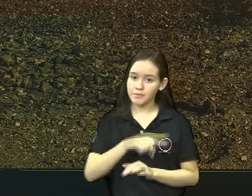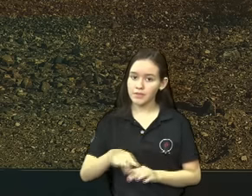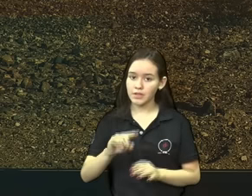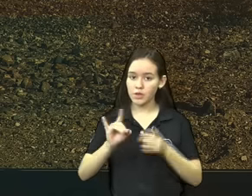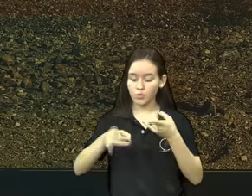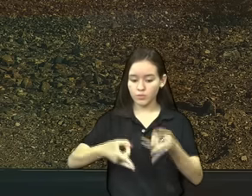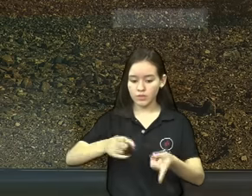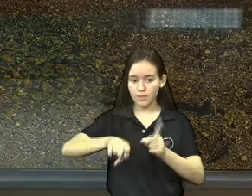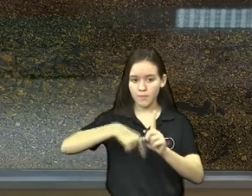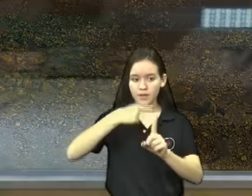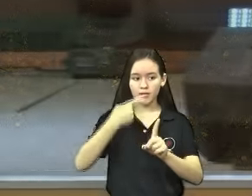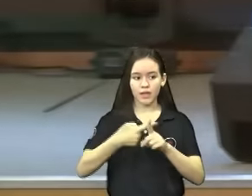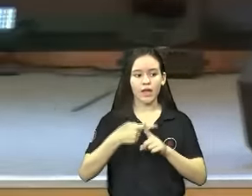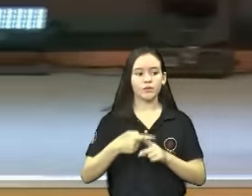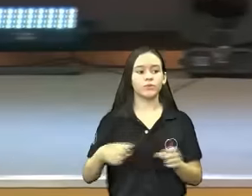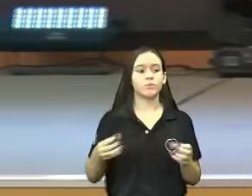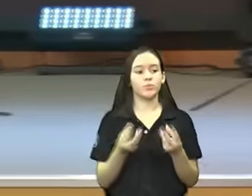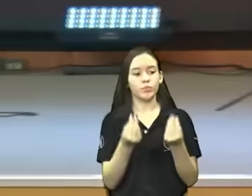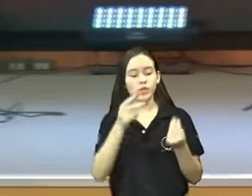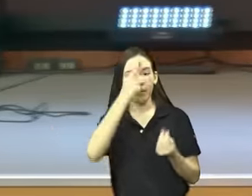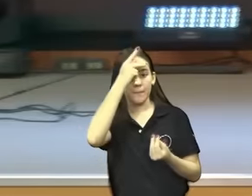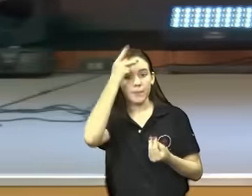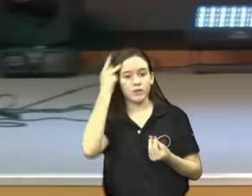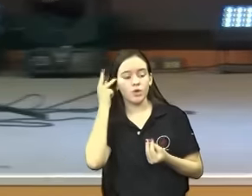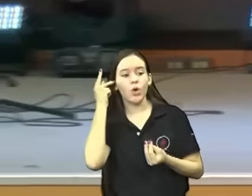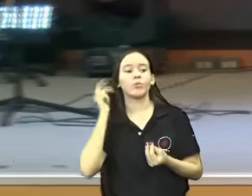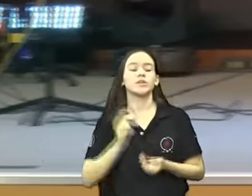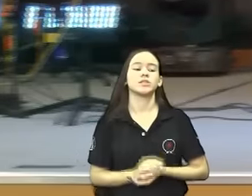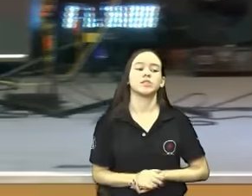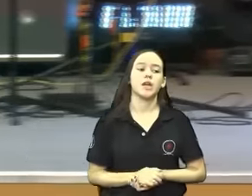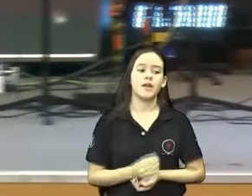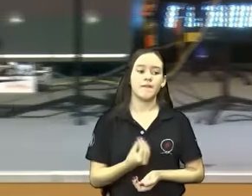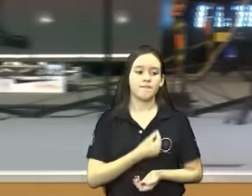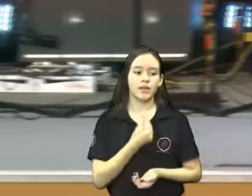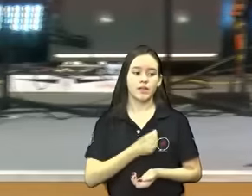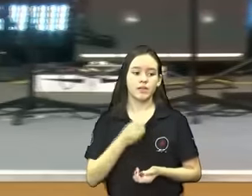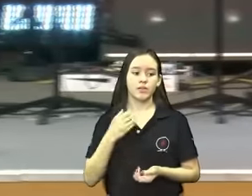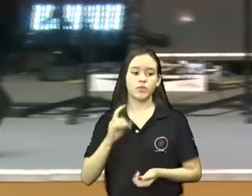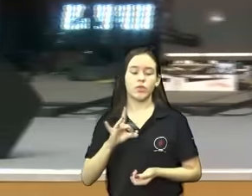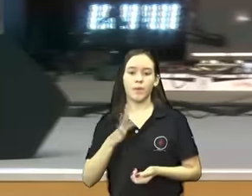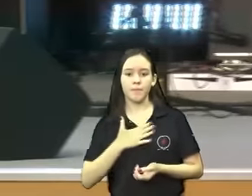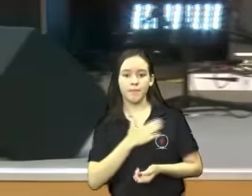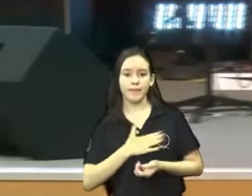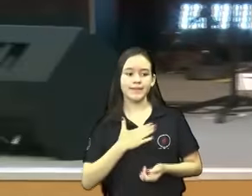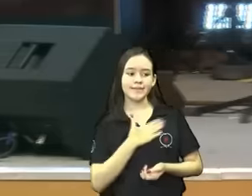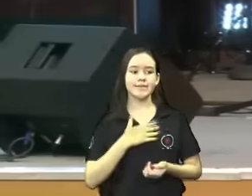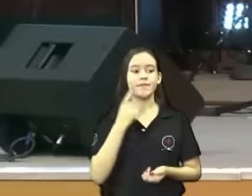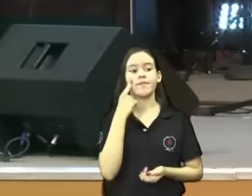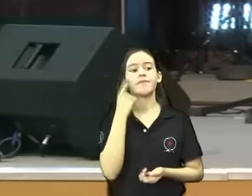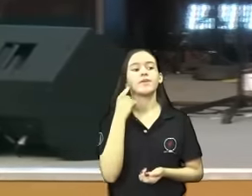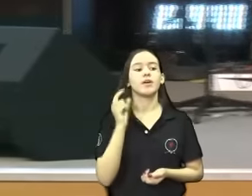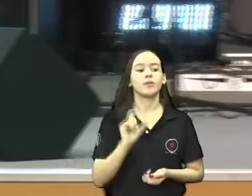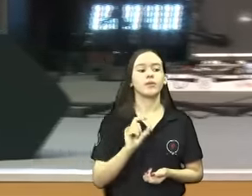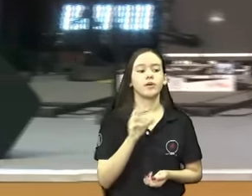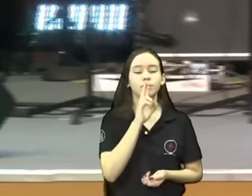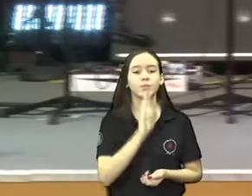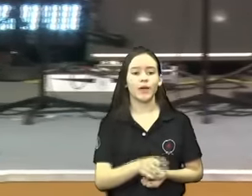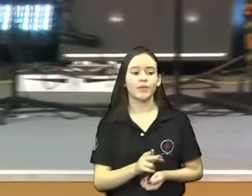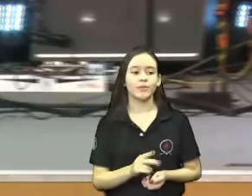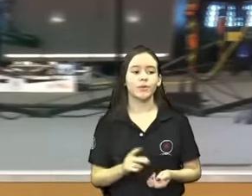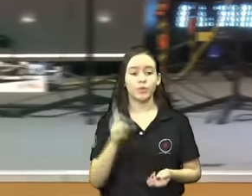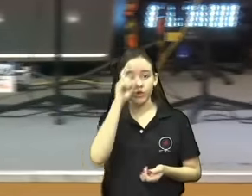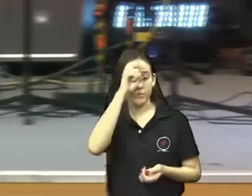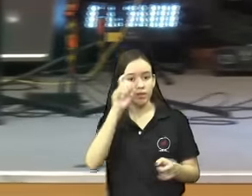cemitério está lotado de gente que tava vivendo só pelo prazer fazer o quê que fazer três com ele os hospitais